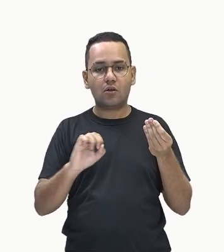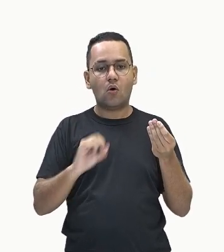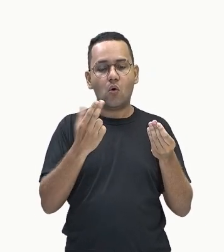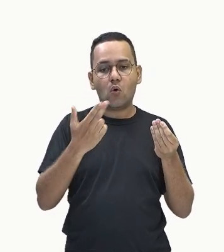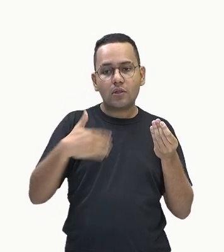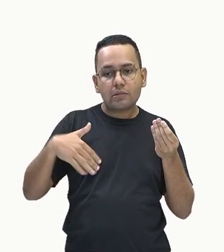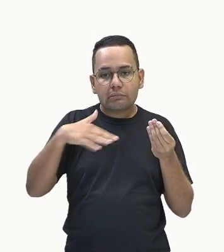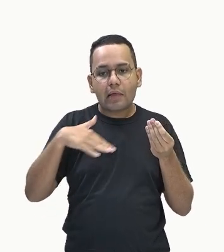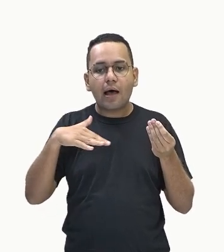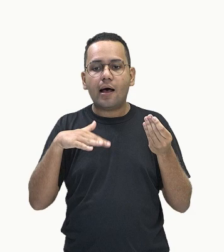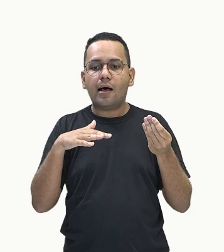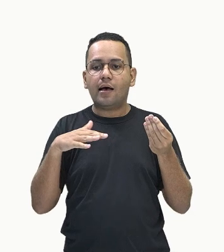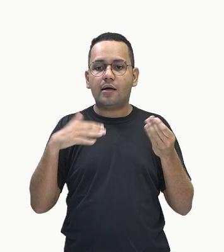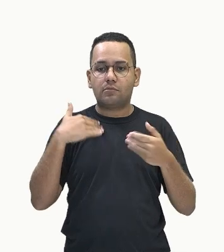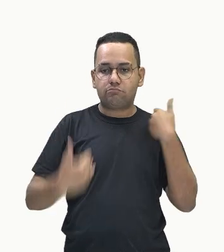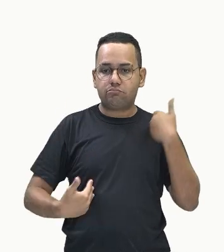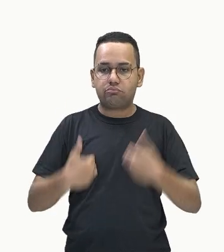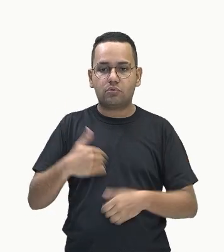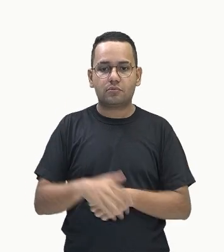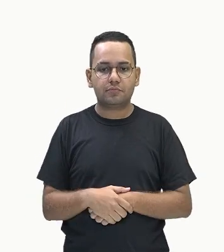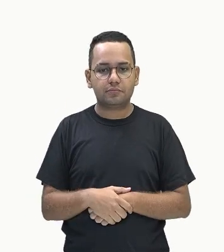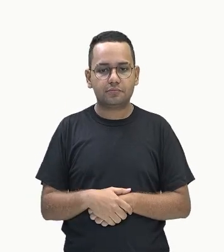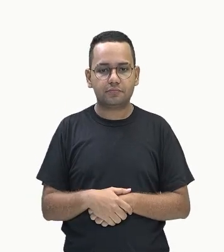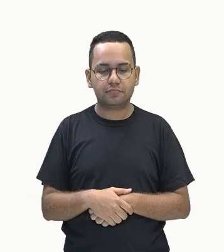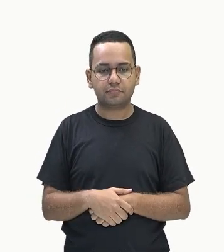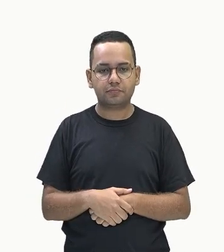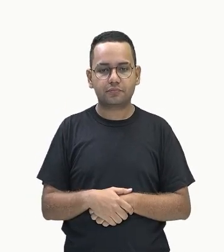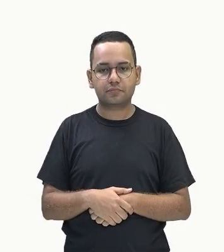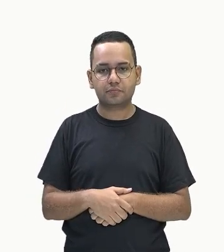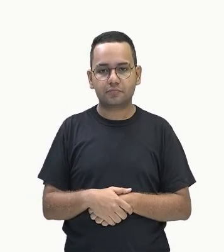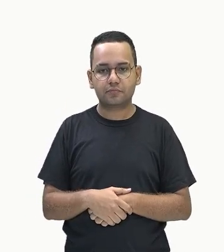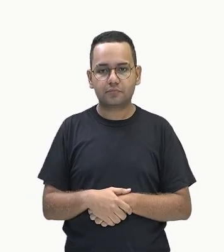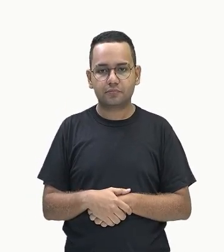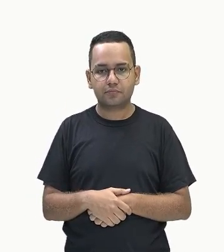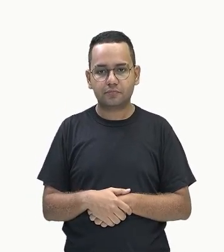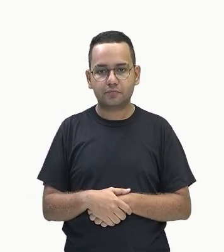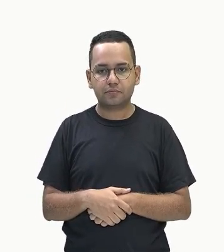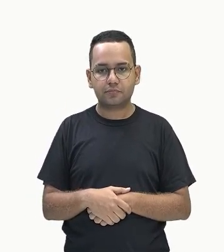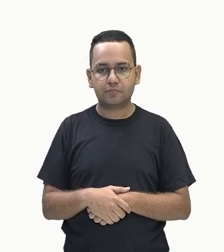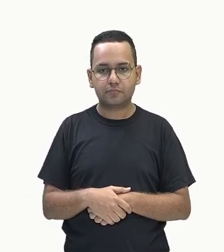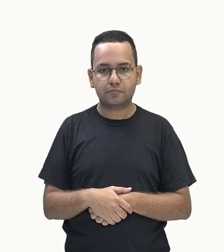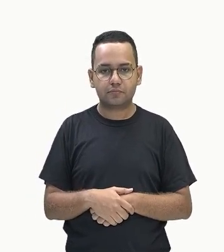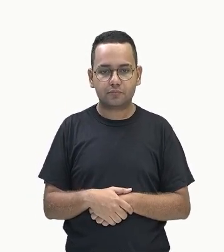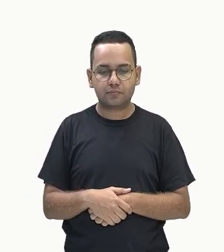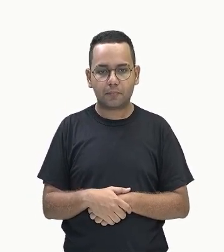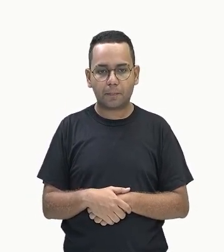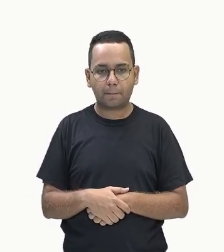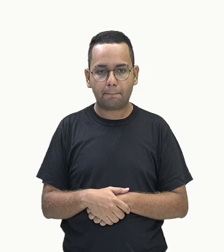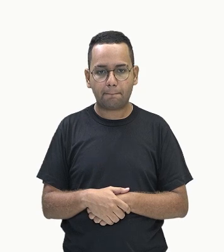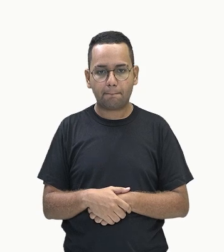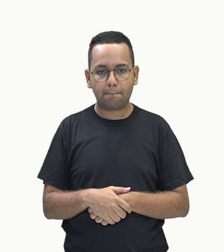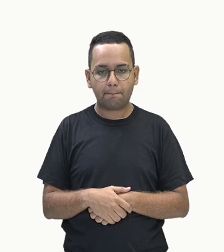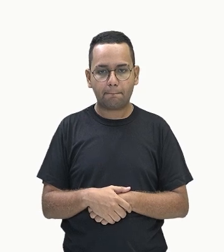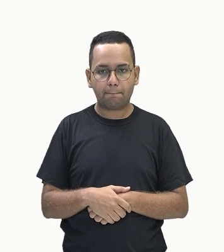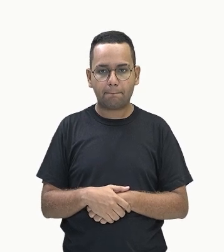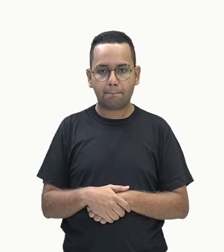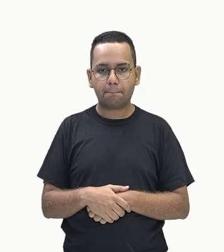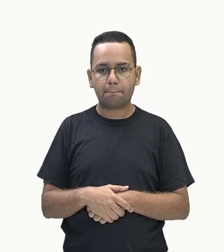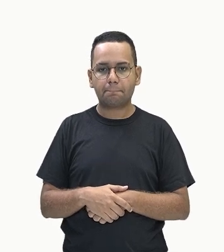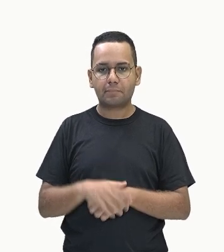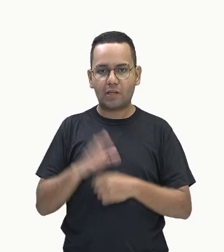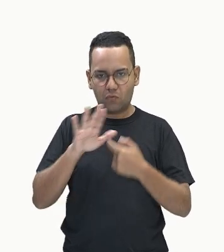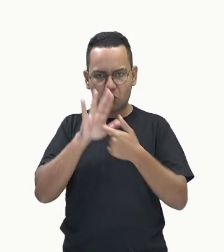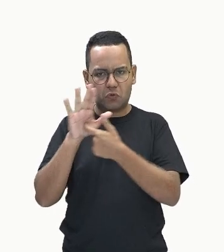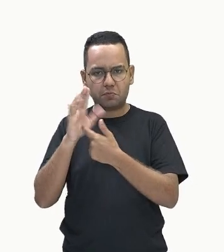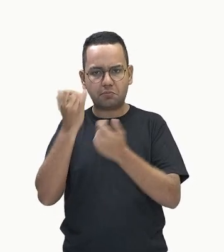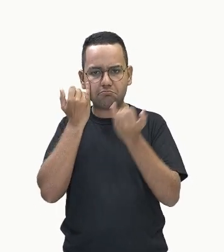corpo. Eu vou destacar no quadro para vocês para ficar mais fácil de entender essa explicação. Ó, a glândula endócrina,